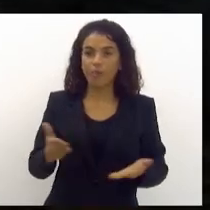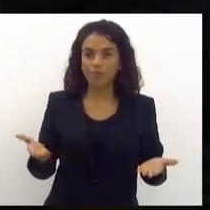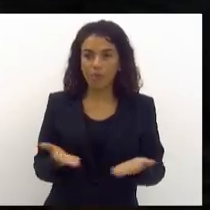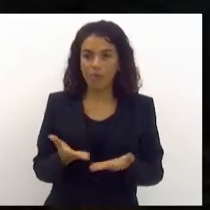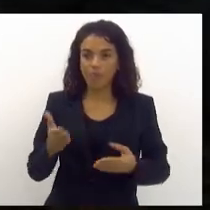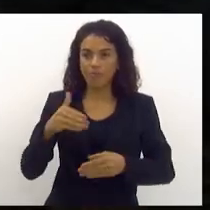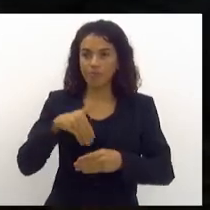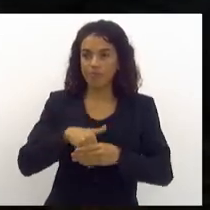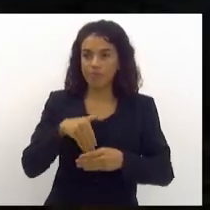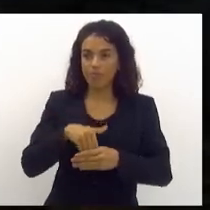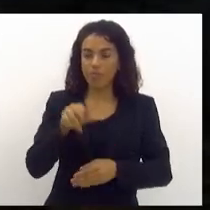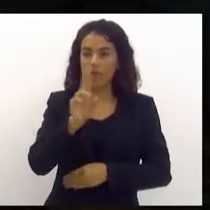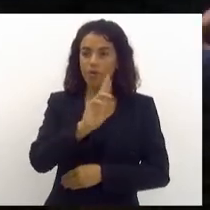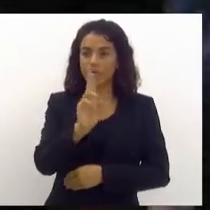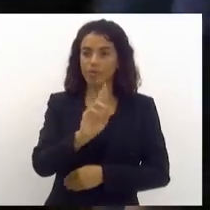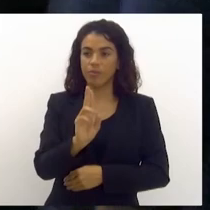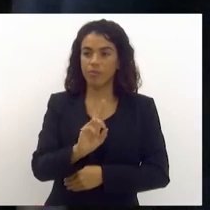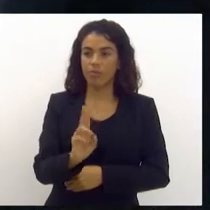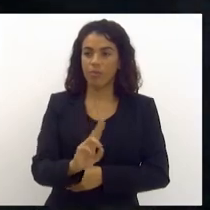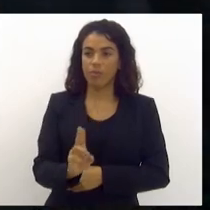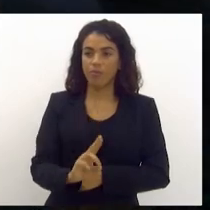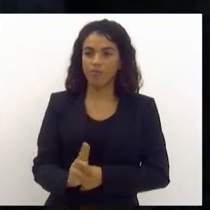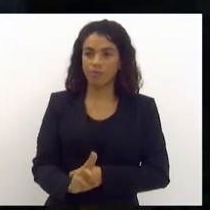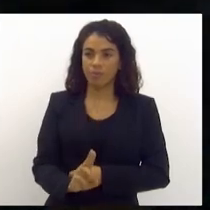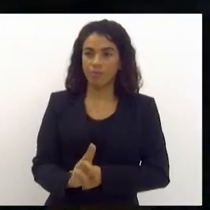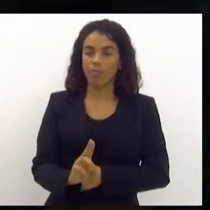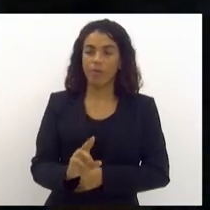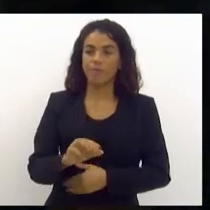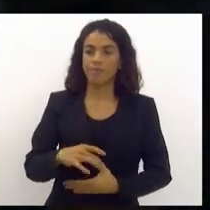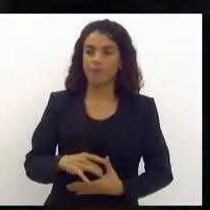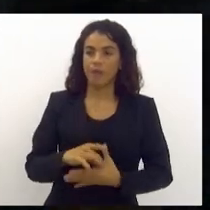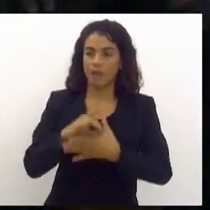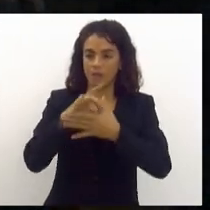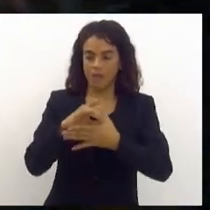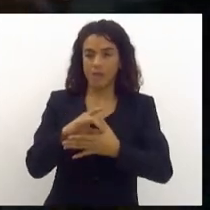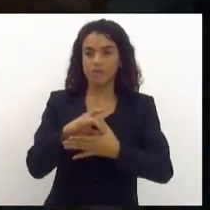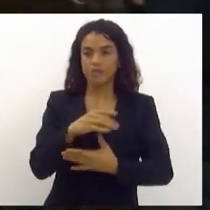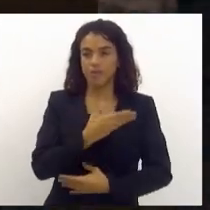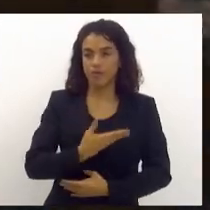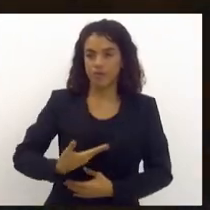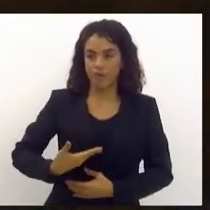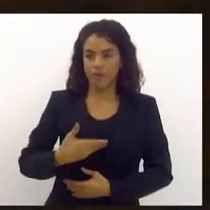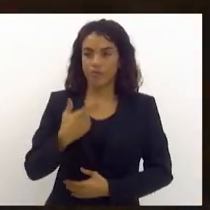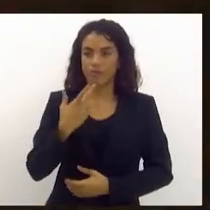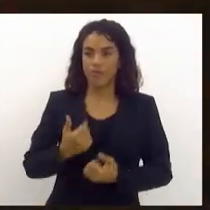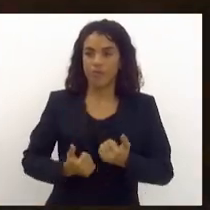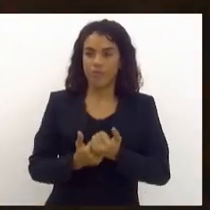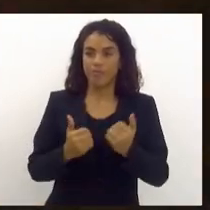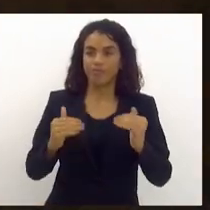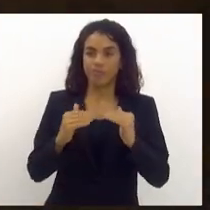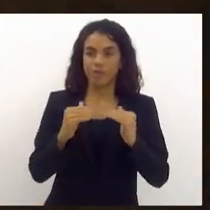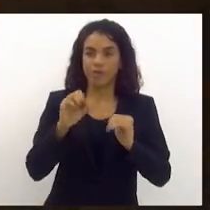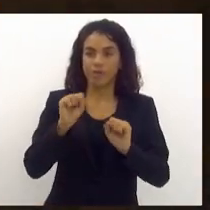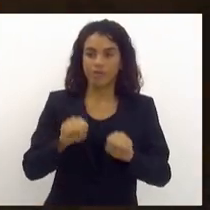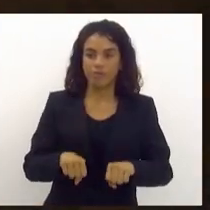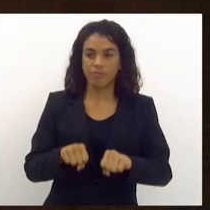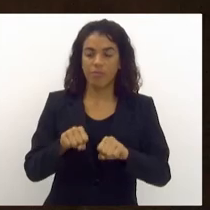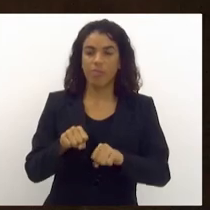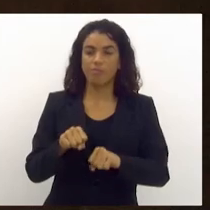votação nominal. A liderança do governo encaminha pelo voto sim favorável à PEC de número 12.